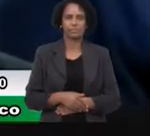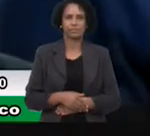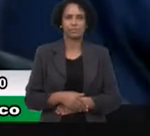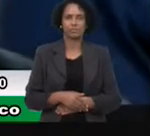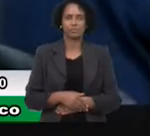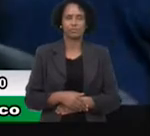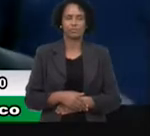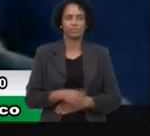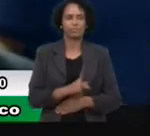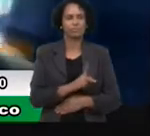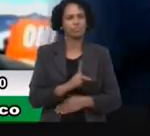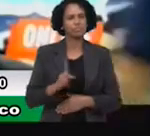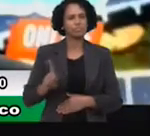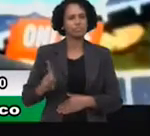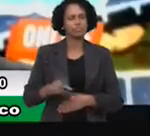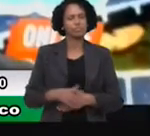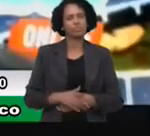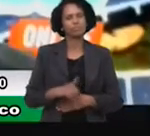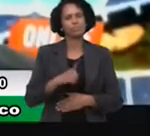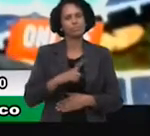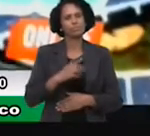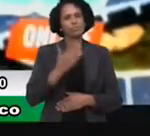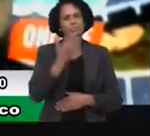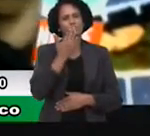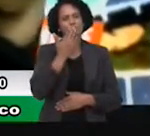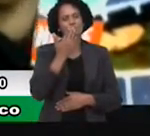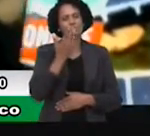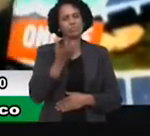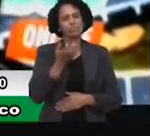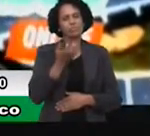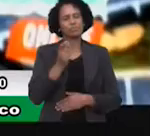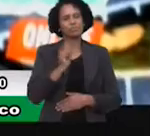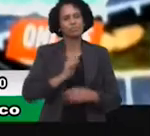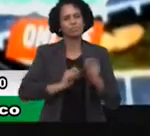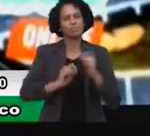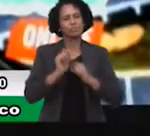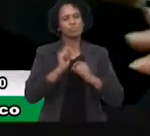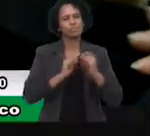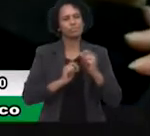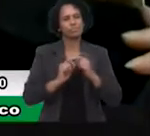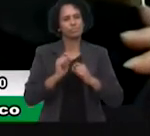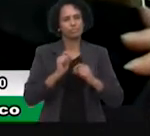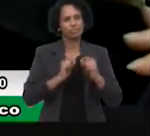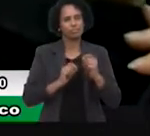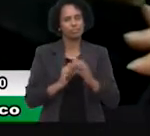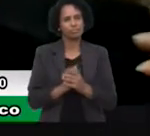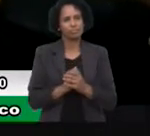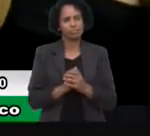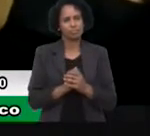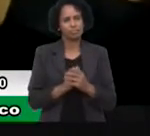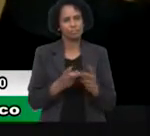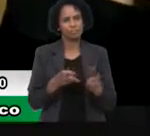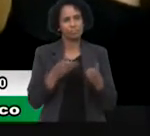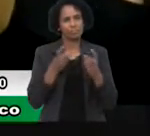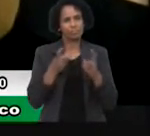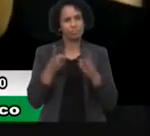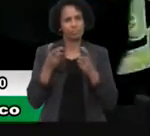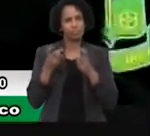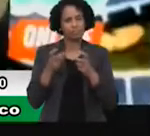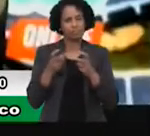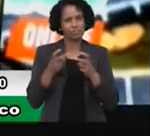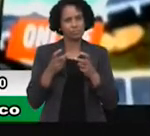Presidente, se encontra aqui na mesa o requerimento de autoria do vereador Toniolo. Requeira a mesa, observando as formalidades regimentais,